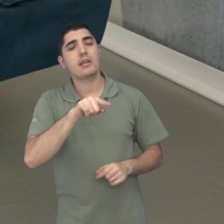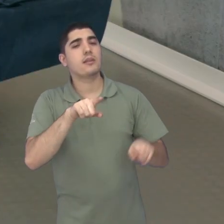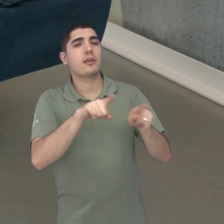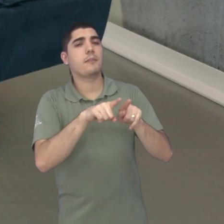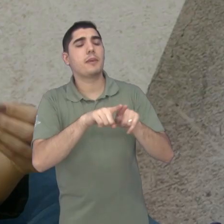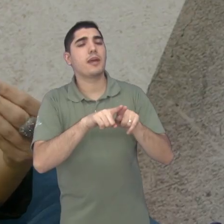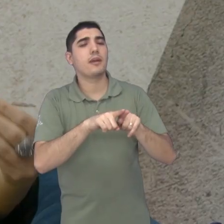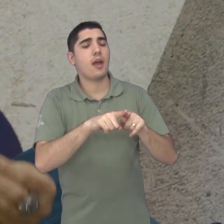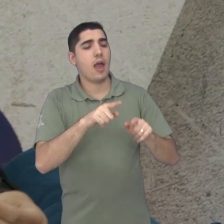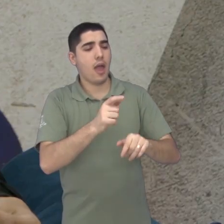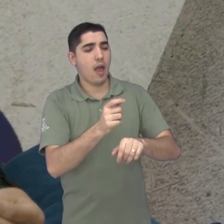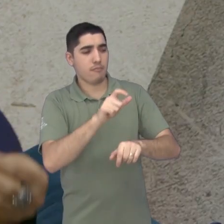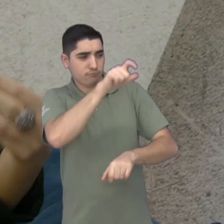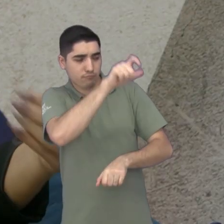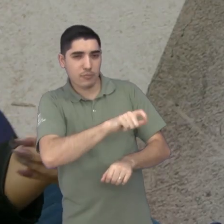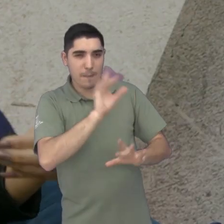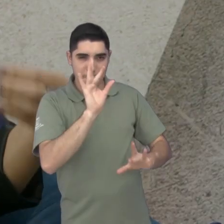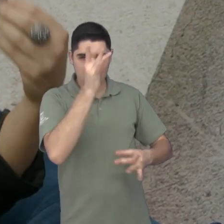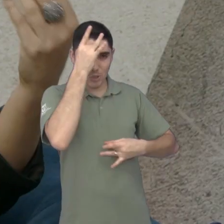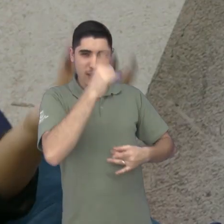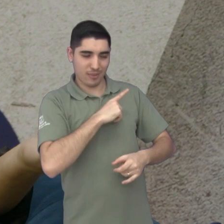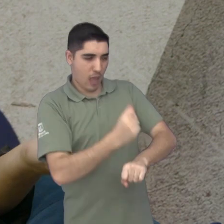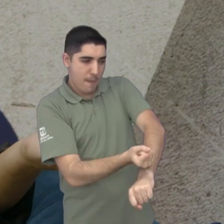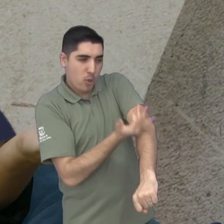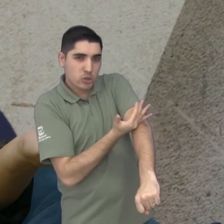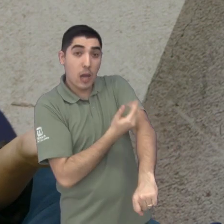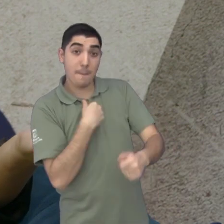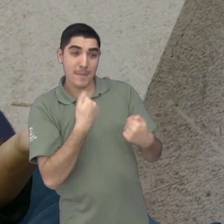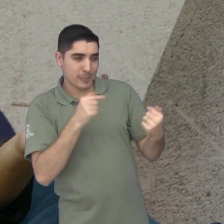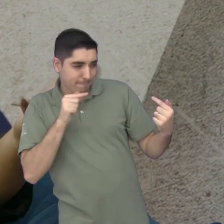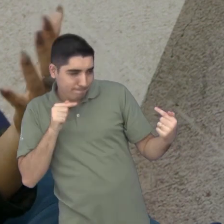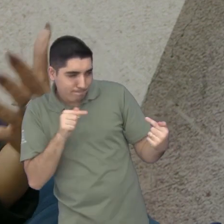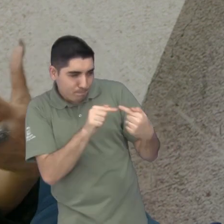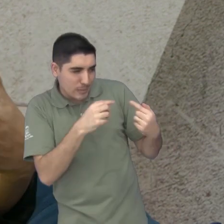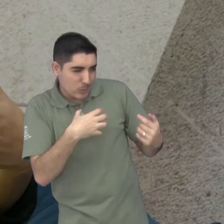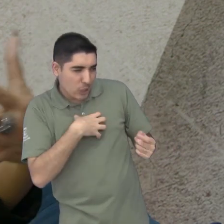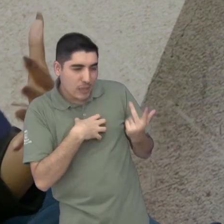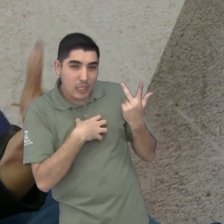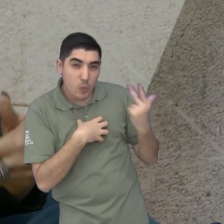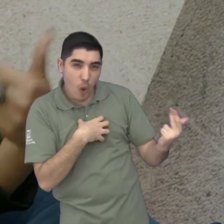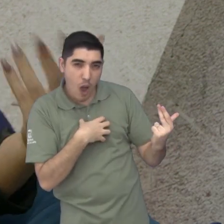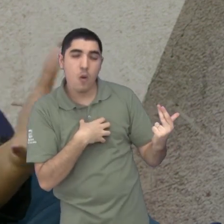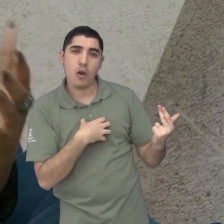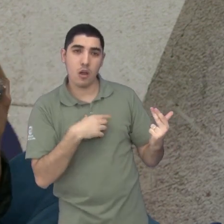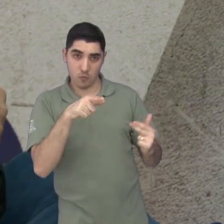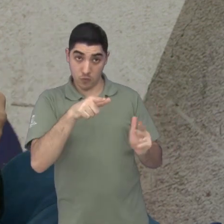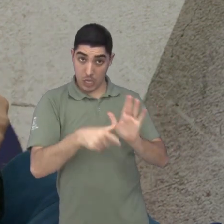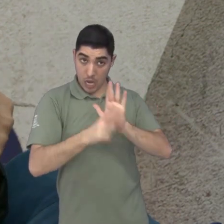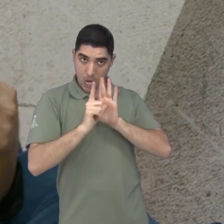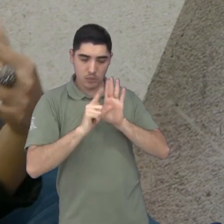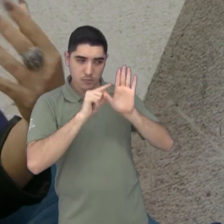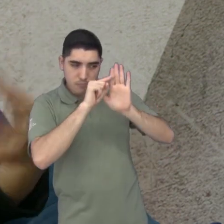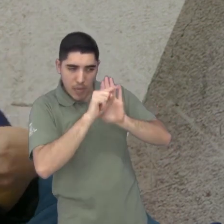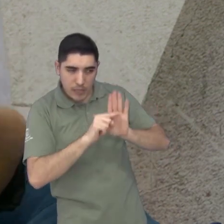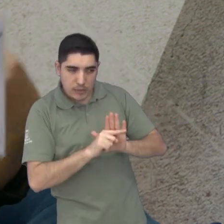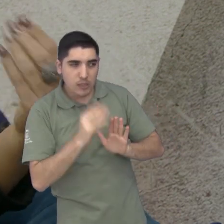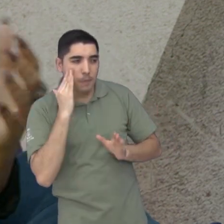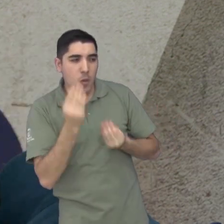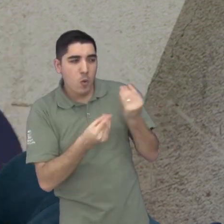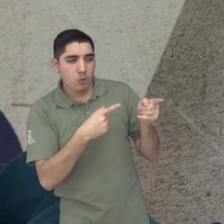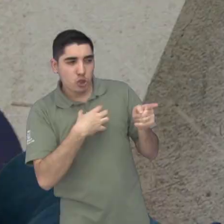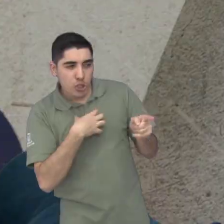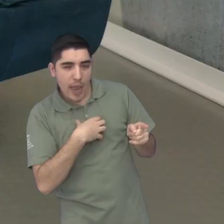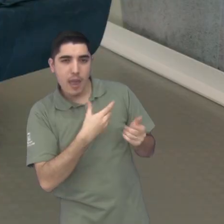características emocionais de um personagem, quando você vai dublar um personagem, você pesquisa sobre ele, como que é